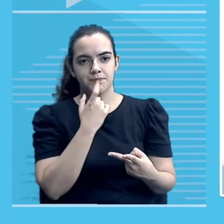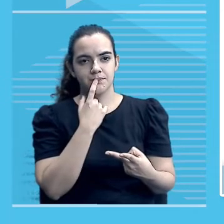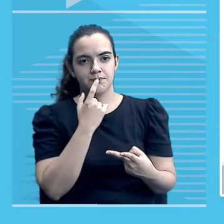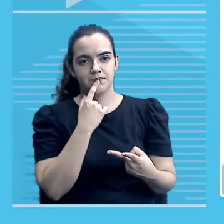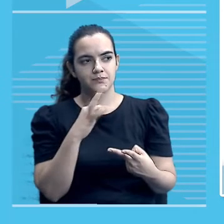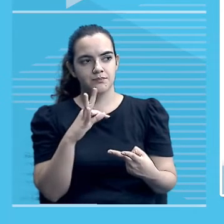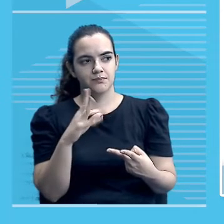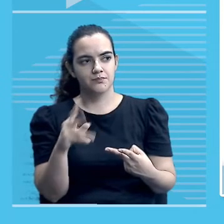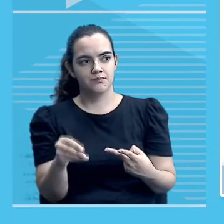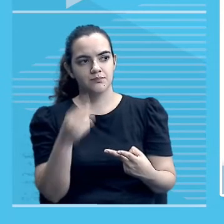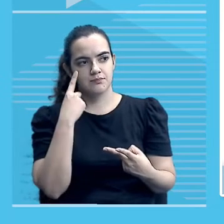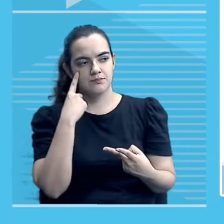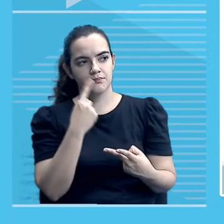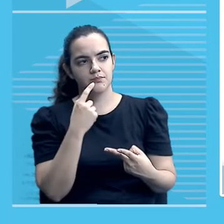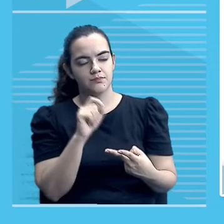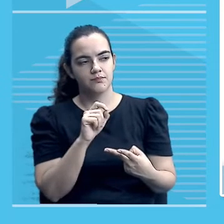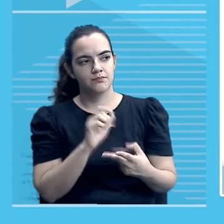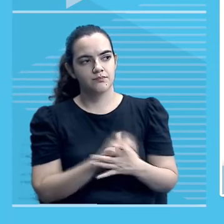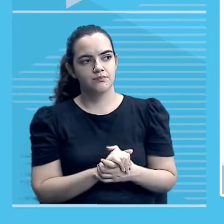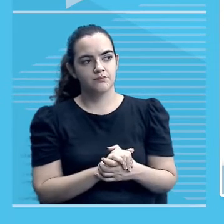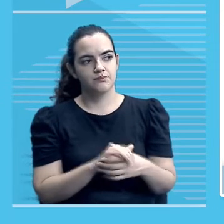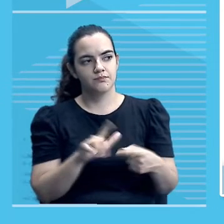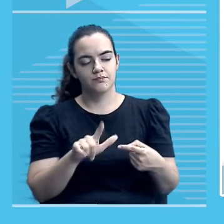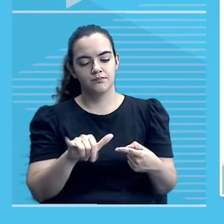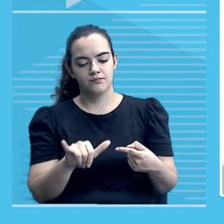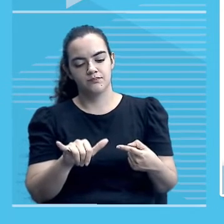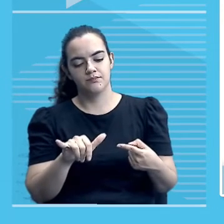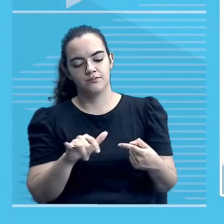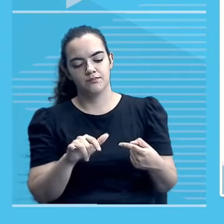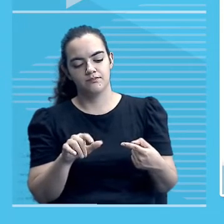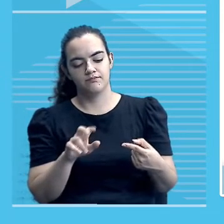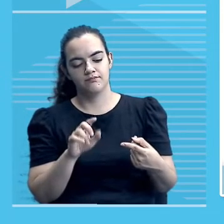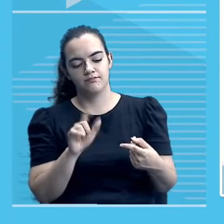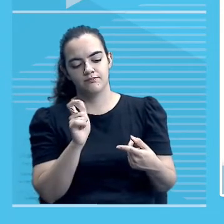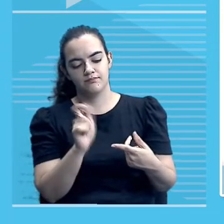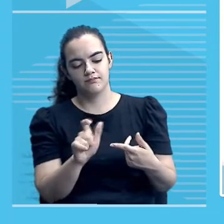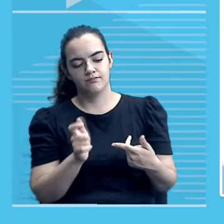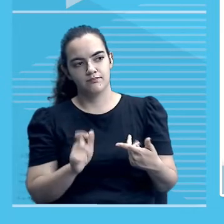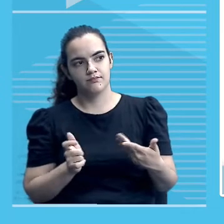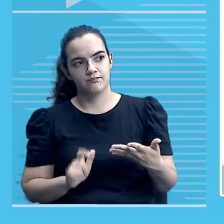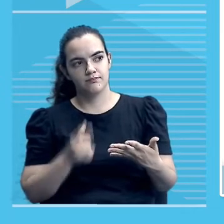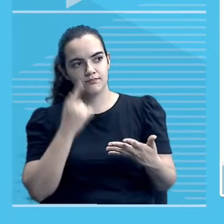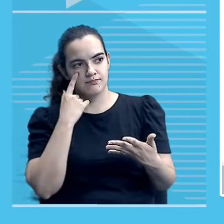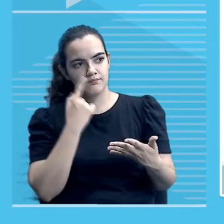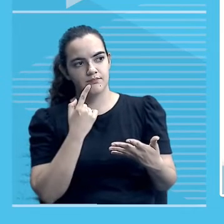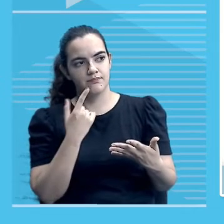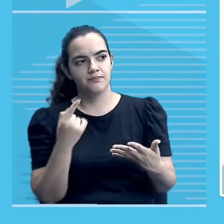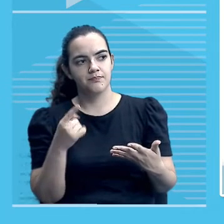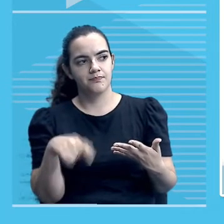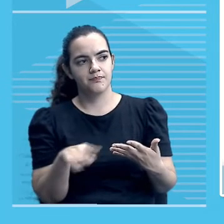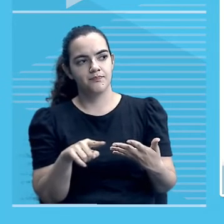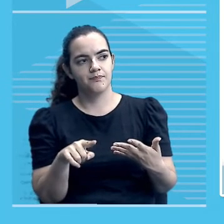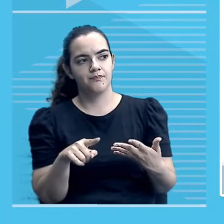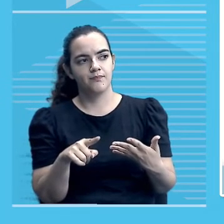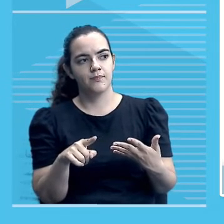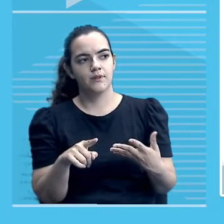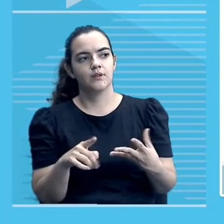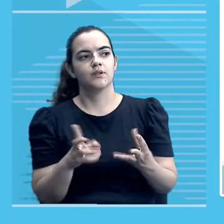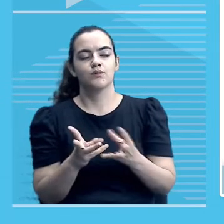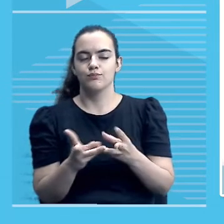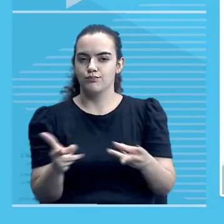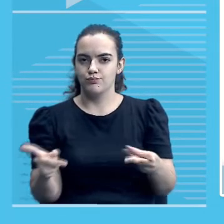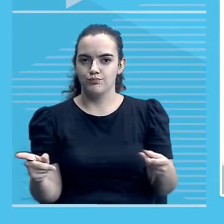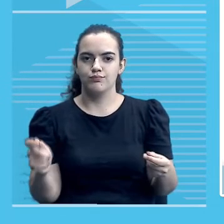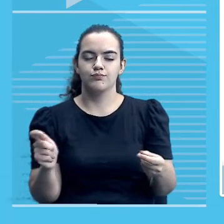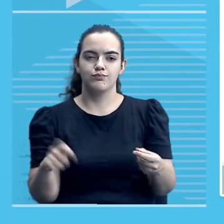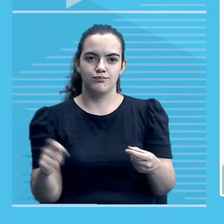Por exemplo, sulfeto de zinco é insolúvel, porque o zinco não está nas exceções, mas o sulfeto de potássio está nas